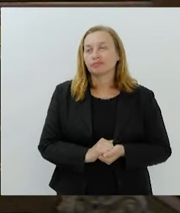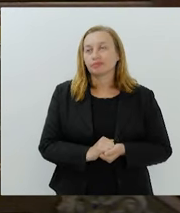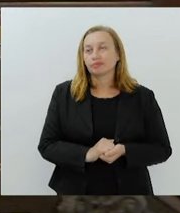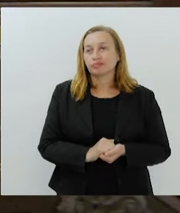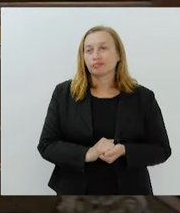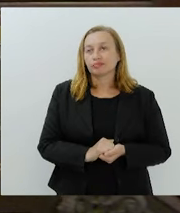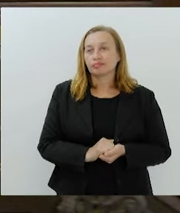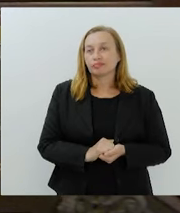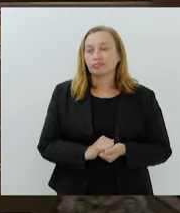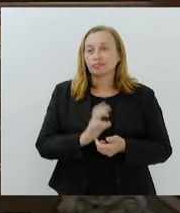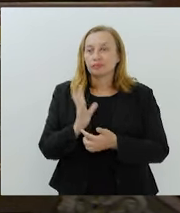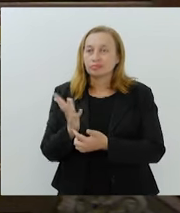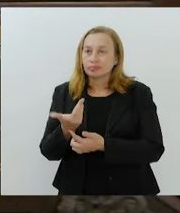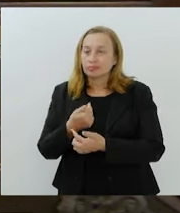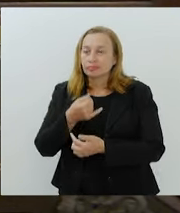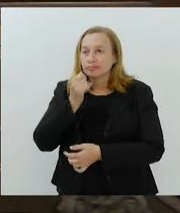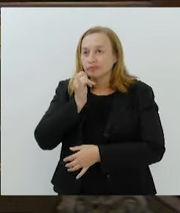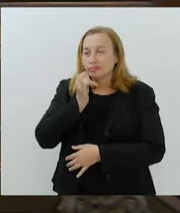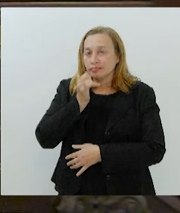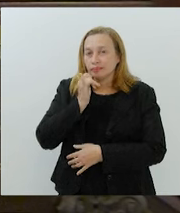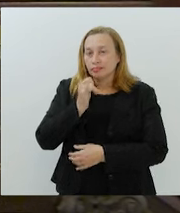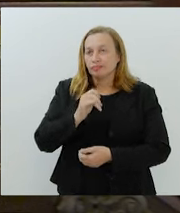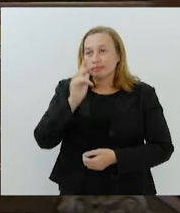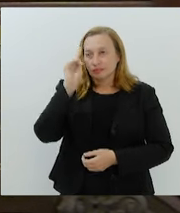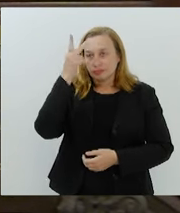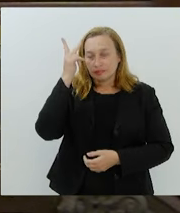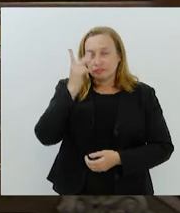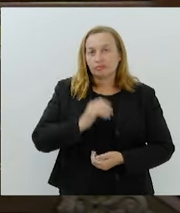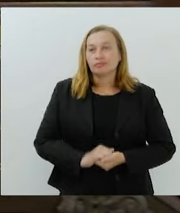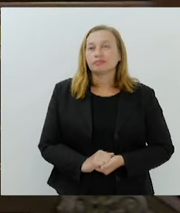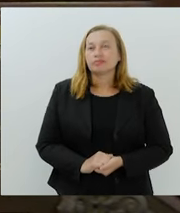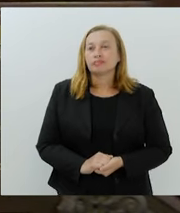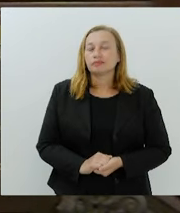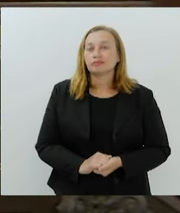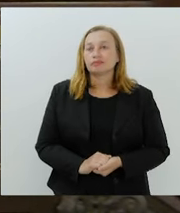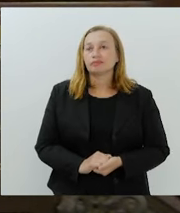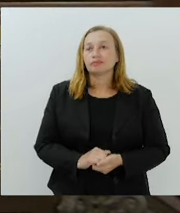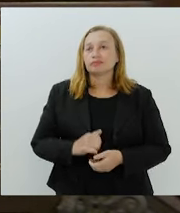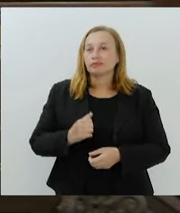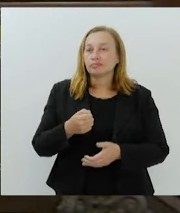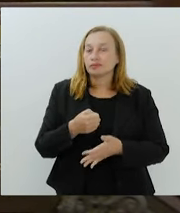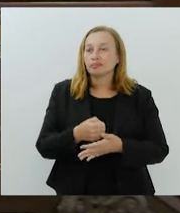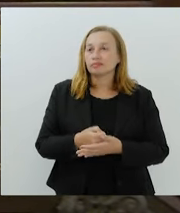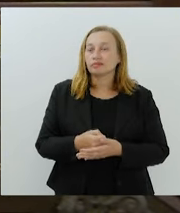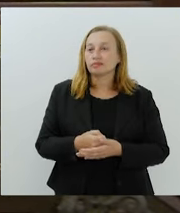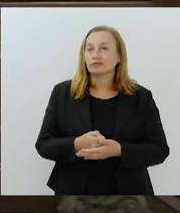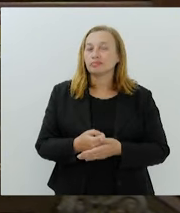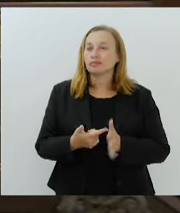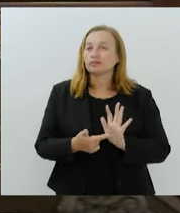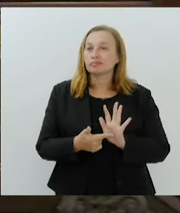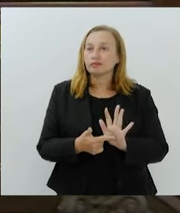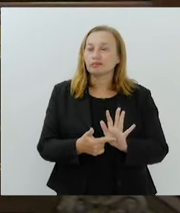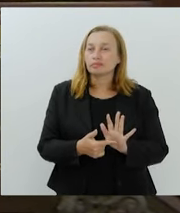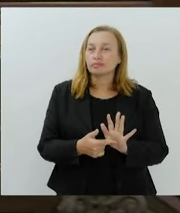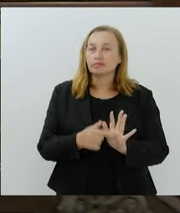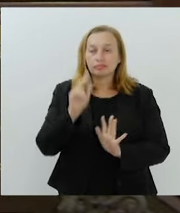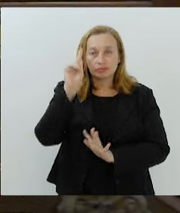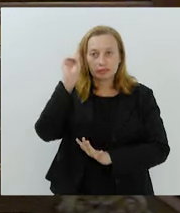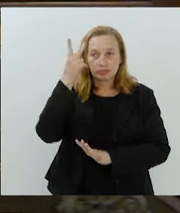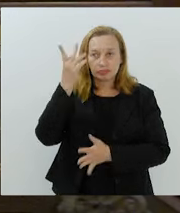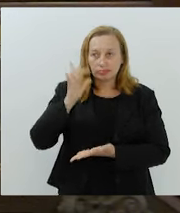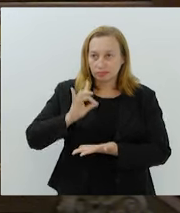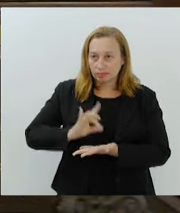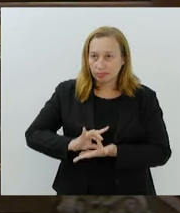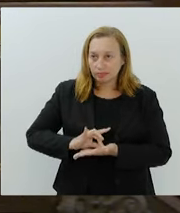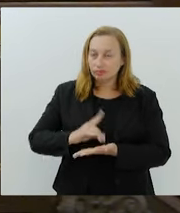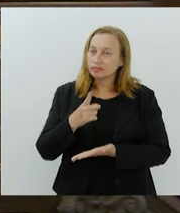da arte de contar uma história e de tentar reportar fatos relevantes no tempo em que